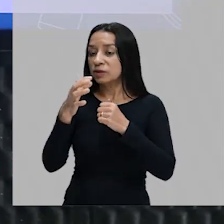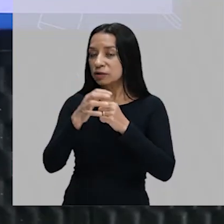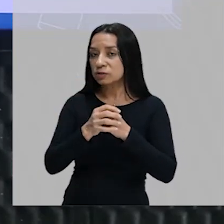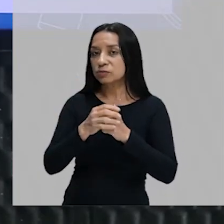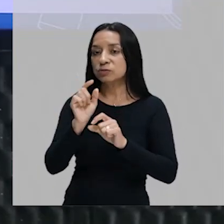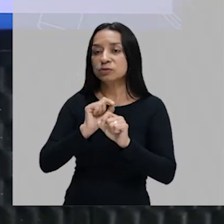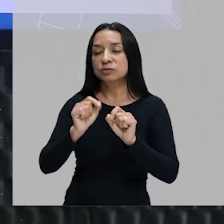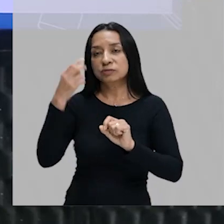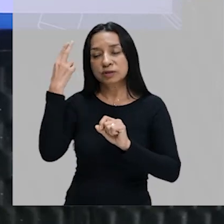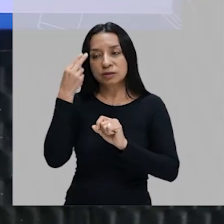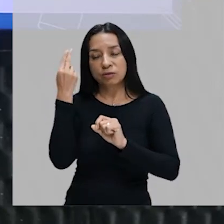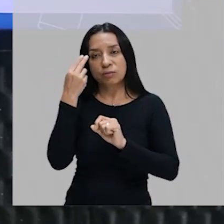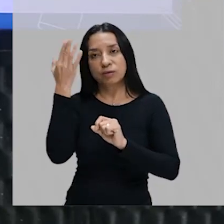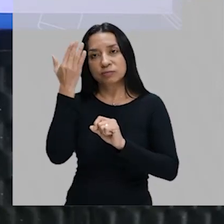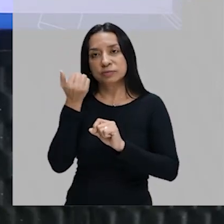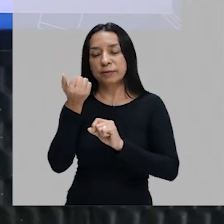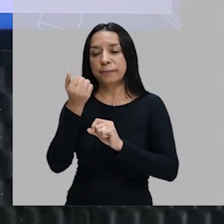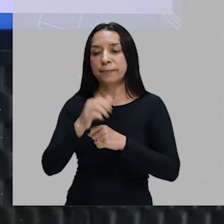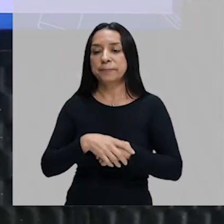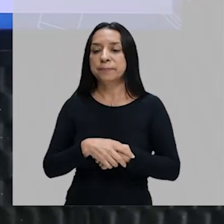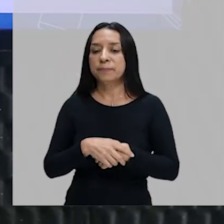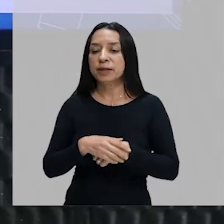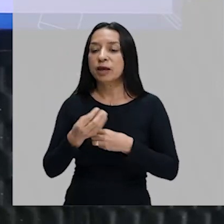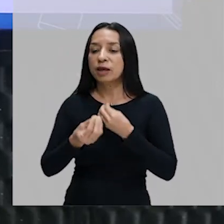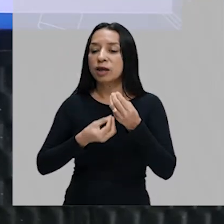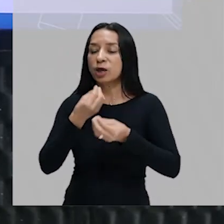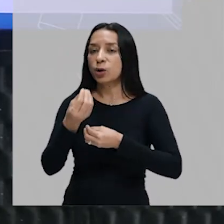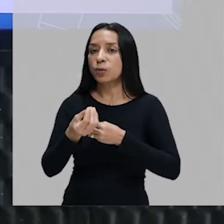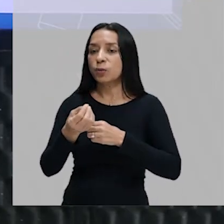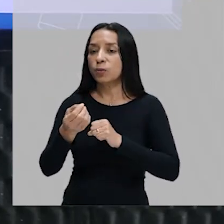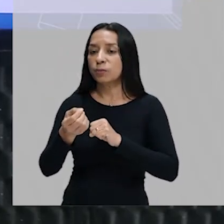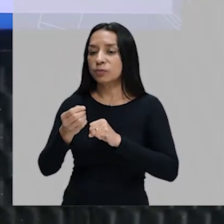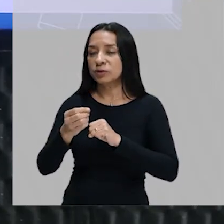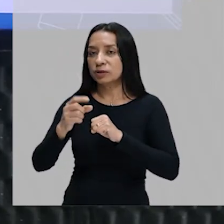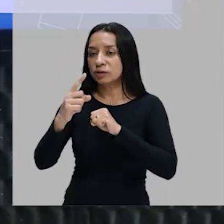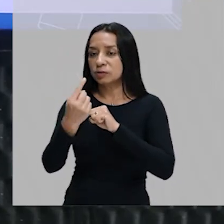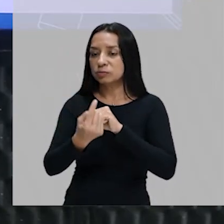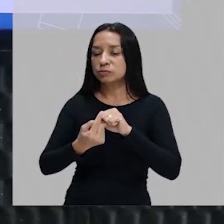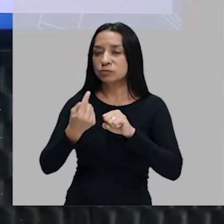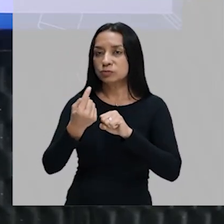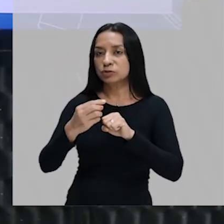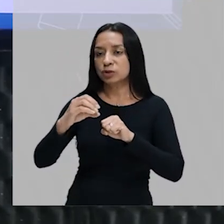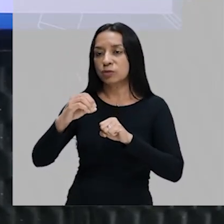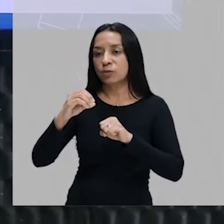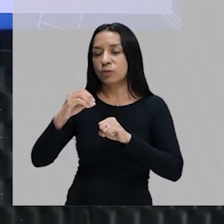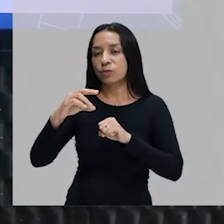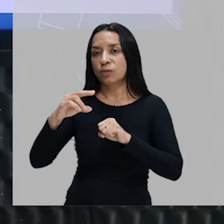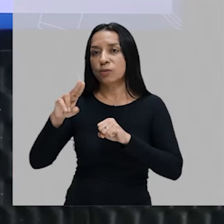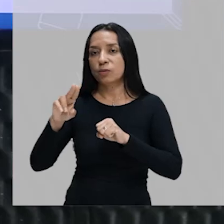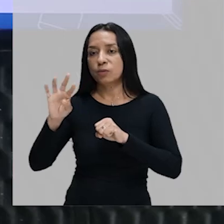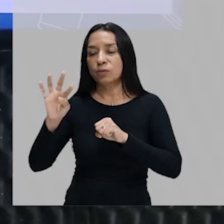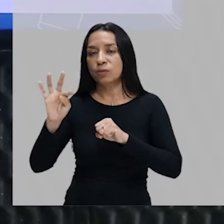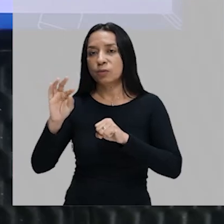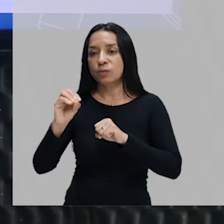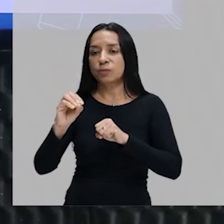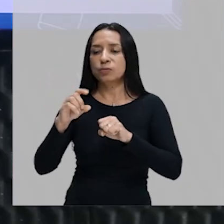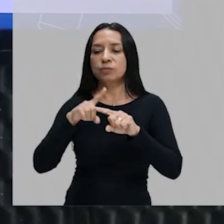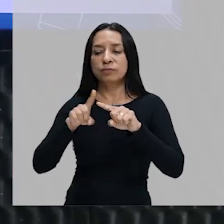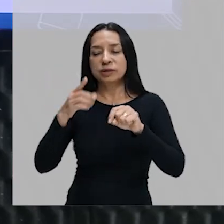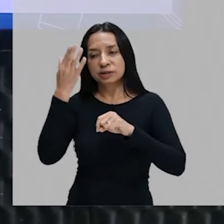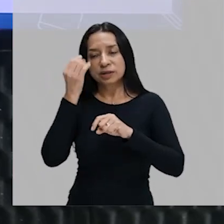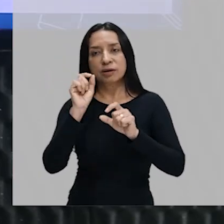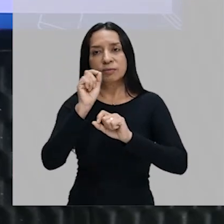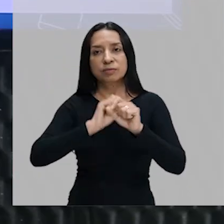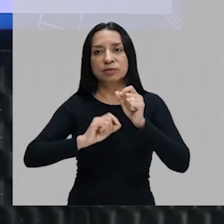sabe. É como se fosse o nosso sujeito oculto do português, mais ou menos assim, mas você sabe de quem que eu estou falando.